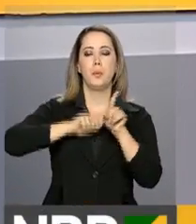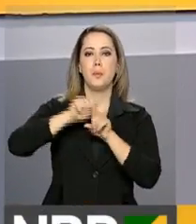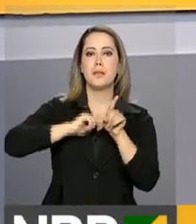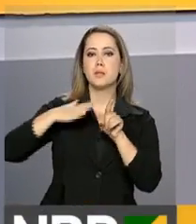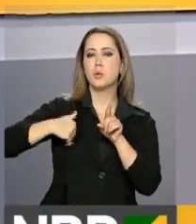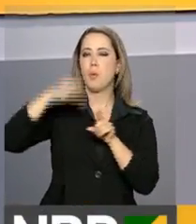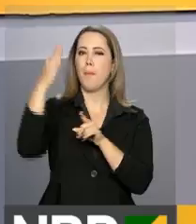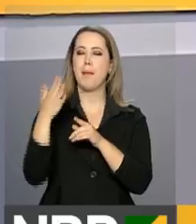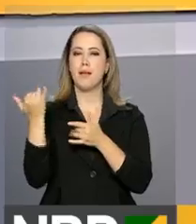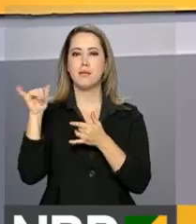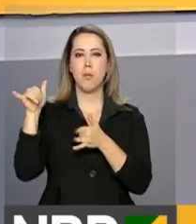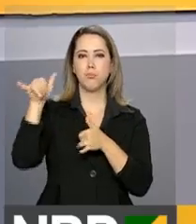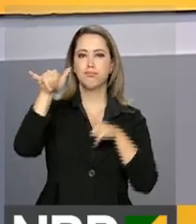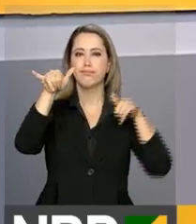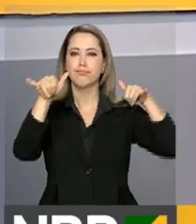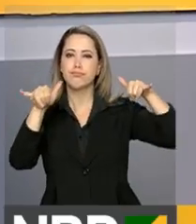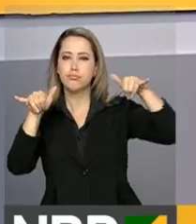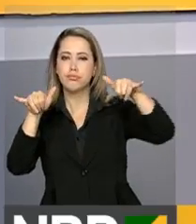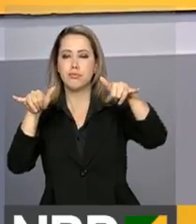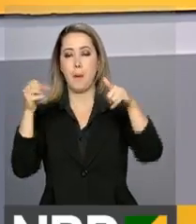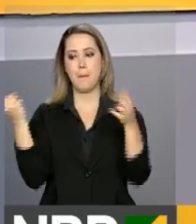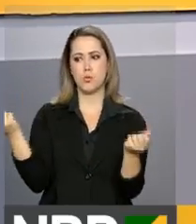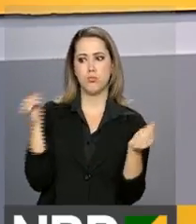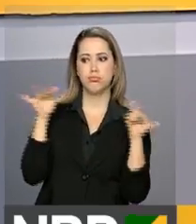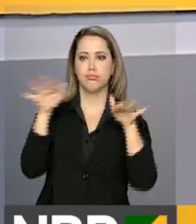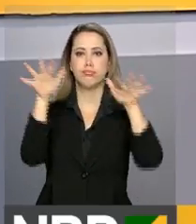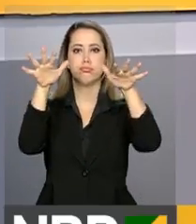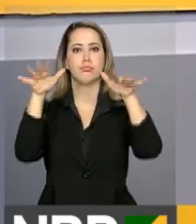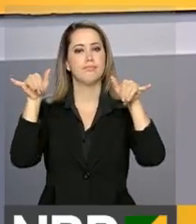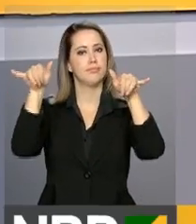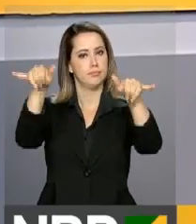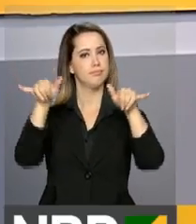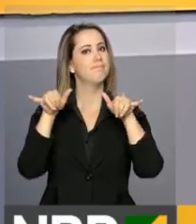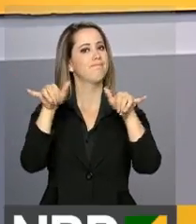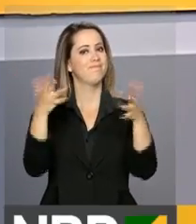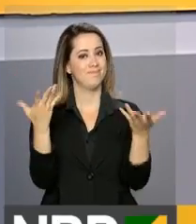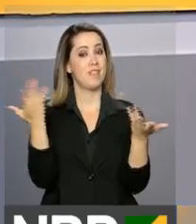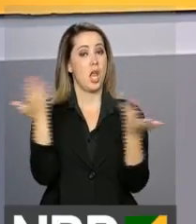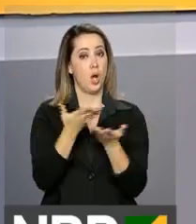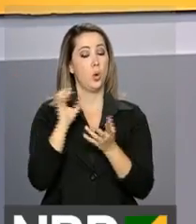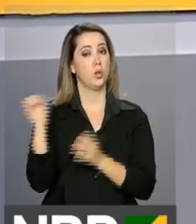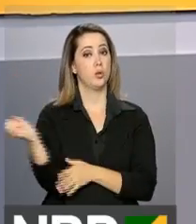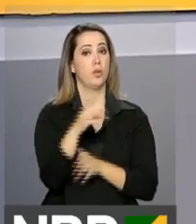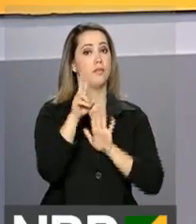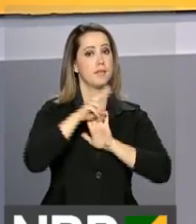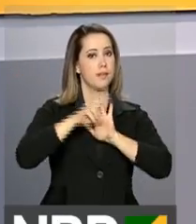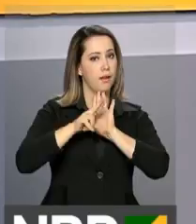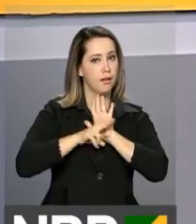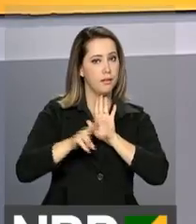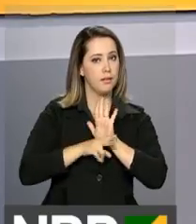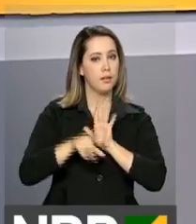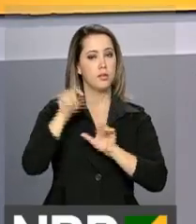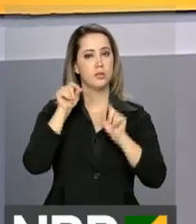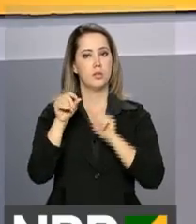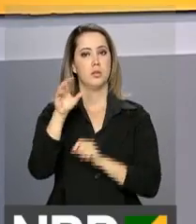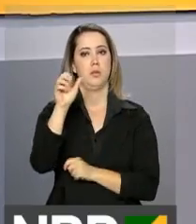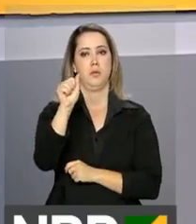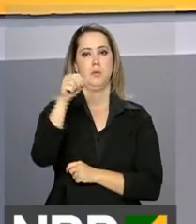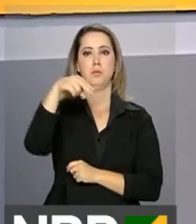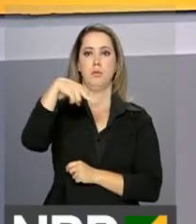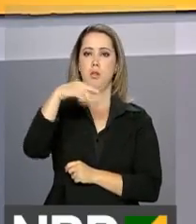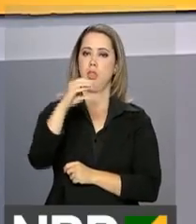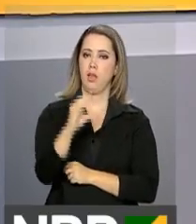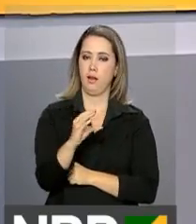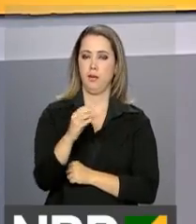de passageiros nos aeroportos do país e o setor aéreo tem novas regras definidas pela agência nacional de aviação civil